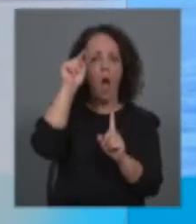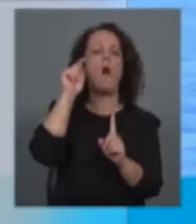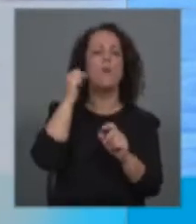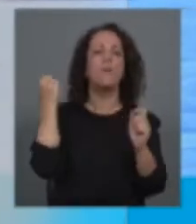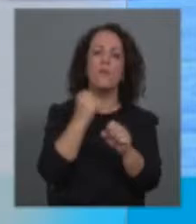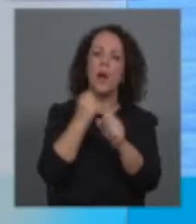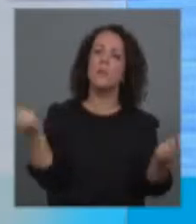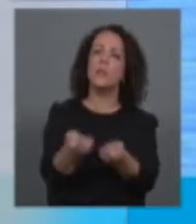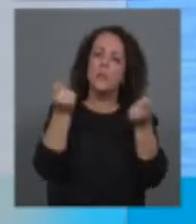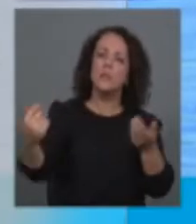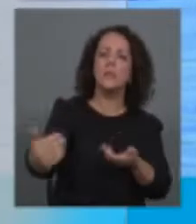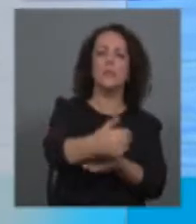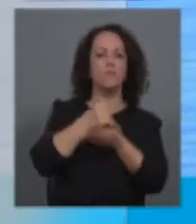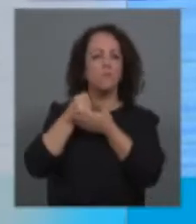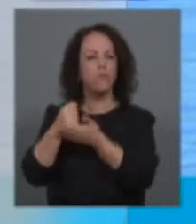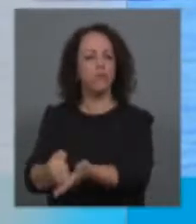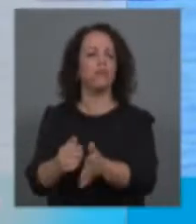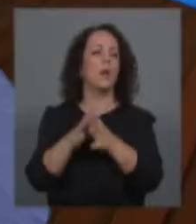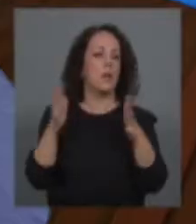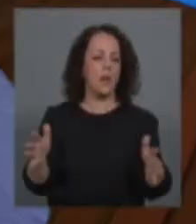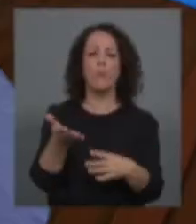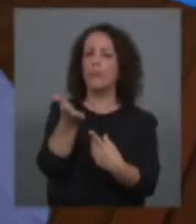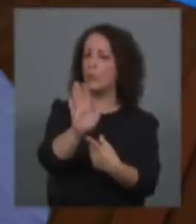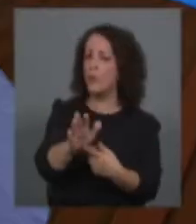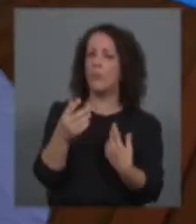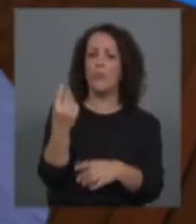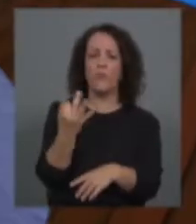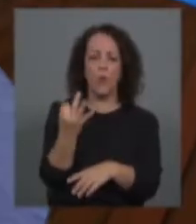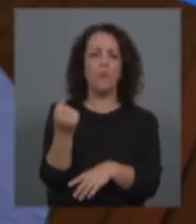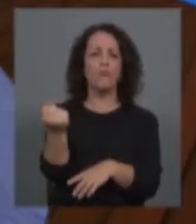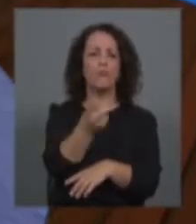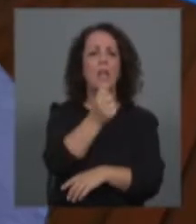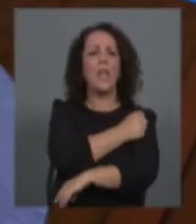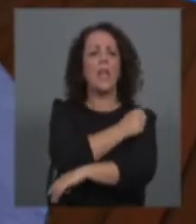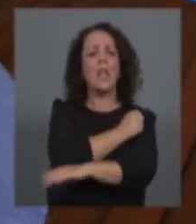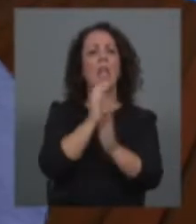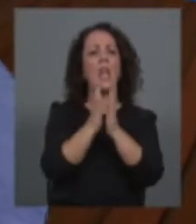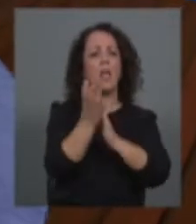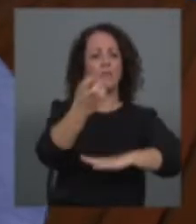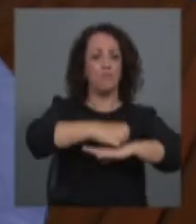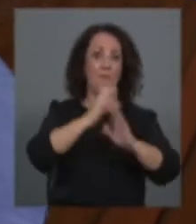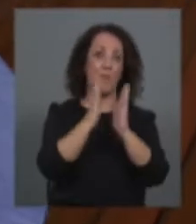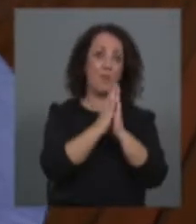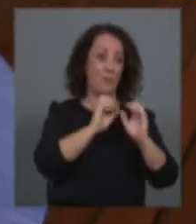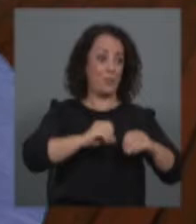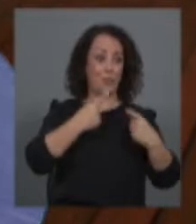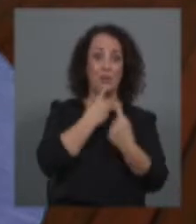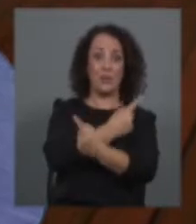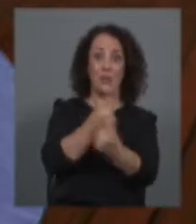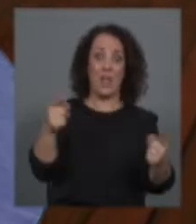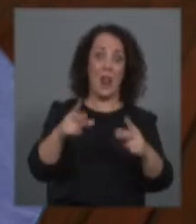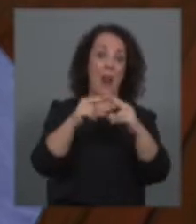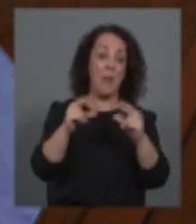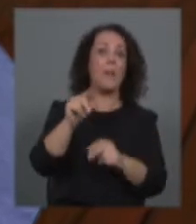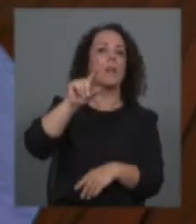muito grande. Podemos pensar, por exemplo, houve várias igrejas que foram destruídas, dos vários ritos, como disse no início, portanto, o Líbano é